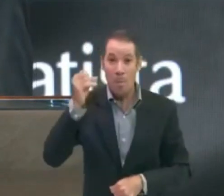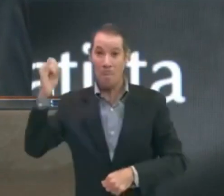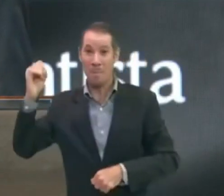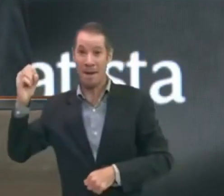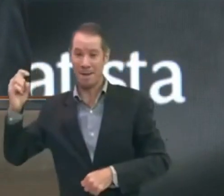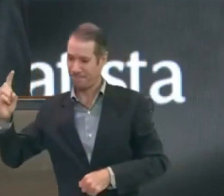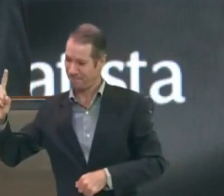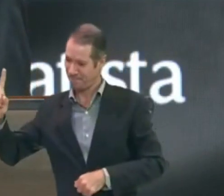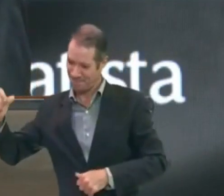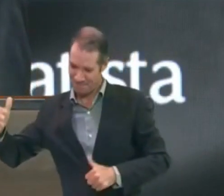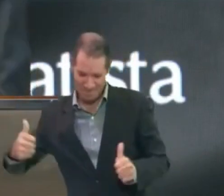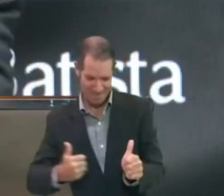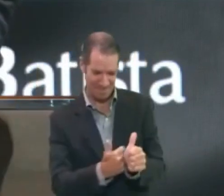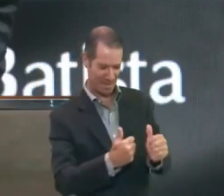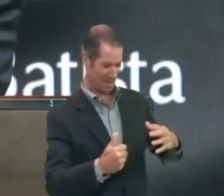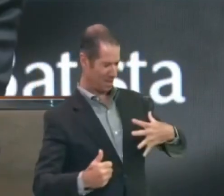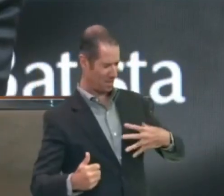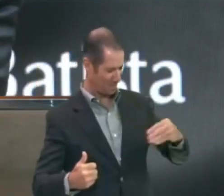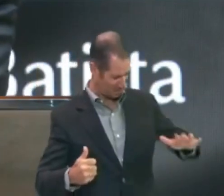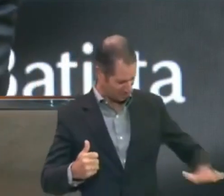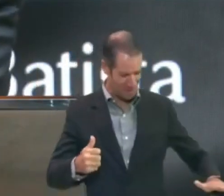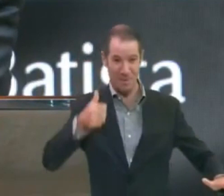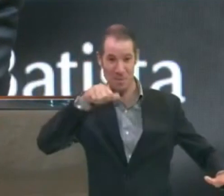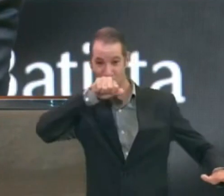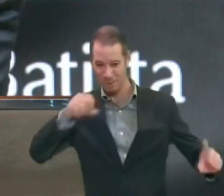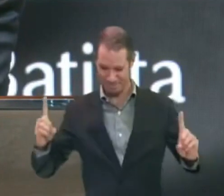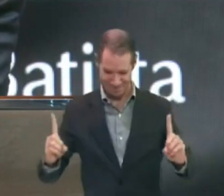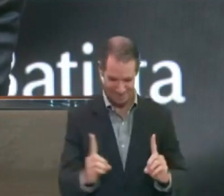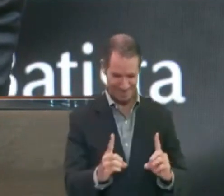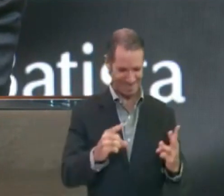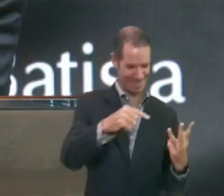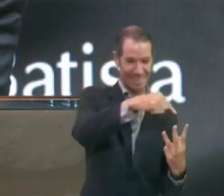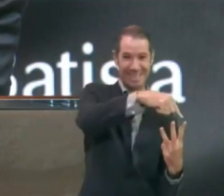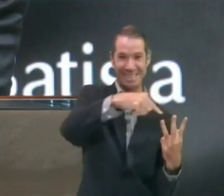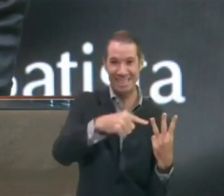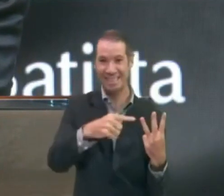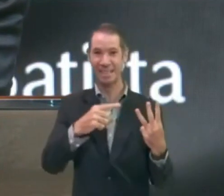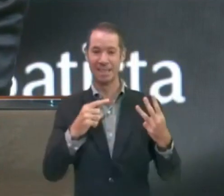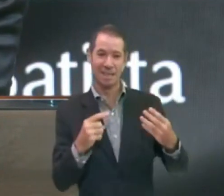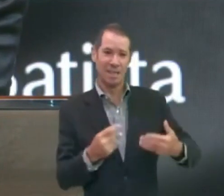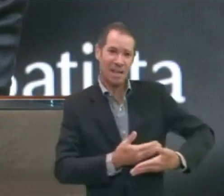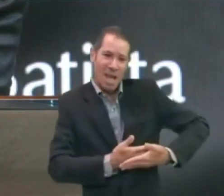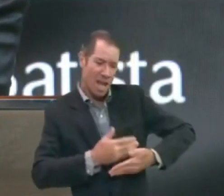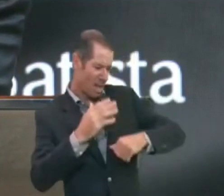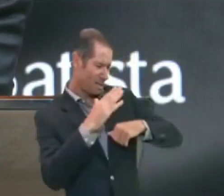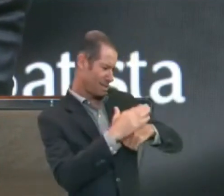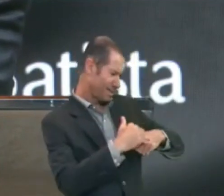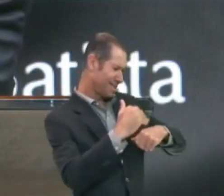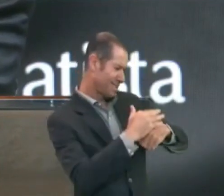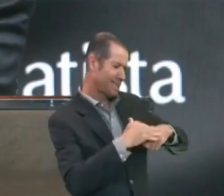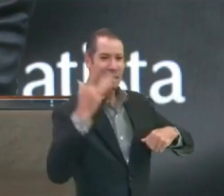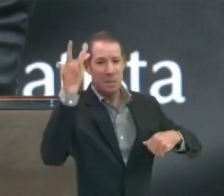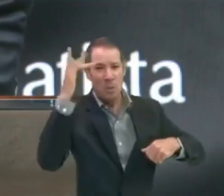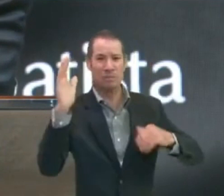chegou pertinho do filho, estava a mamãe do lado, e começou a acariciar a cabecinha dele. Eu não sei se ele